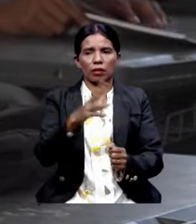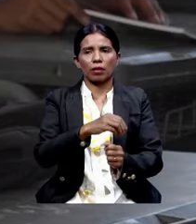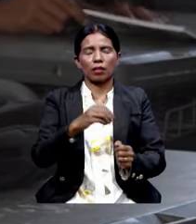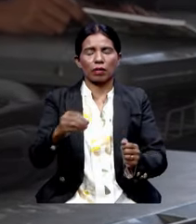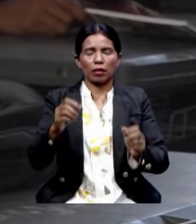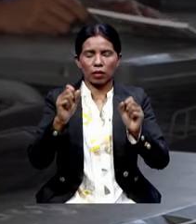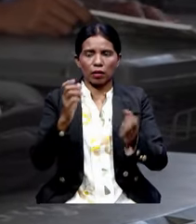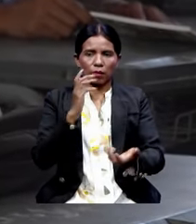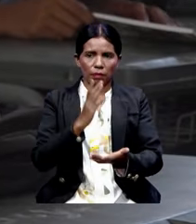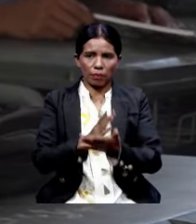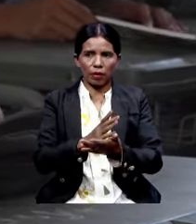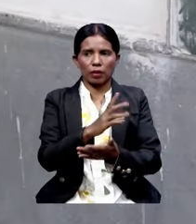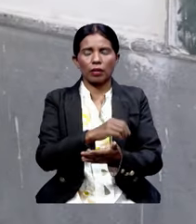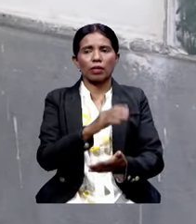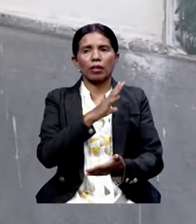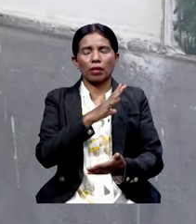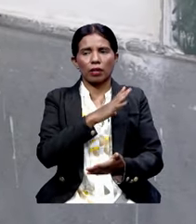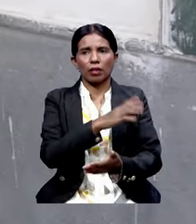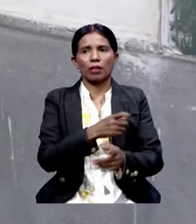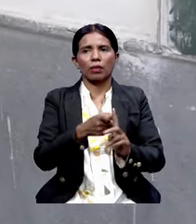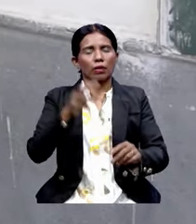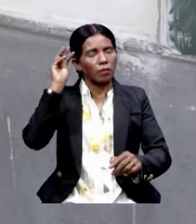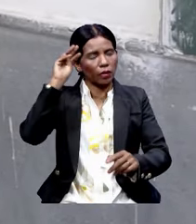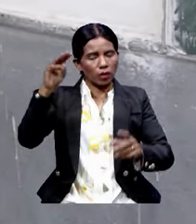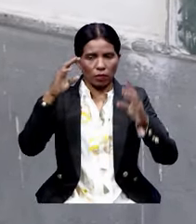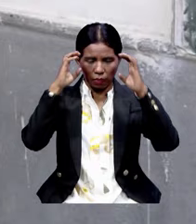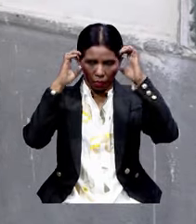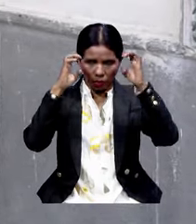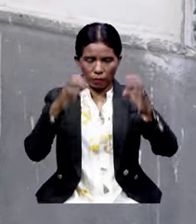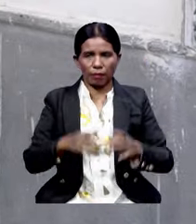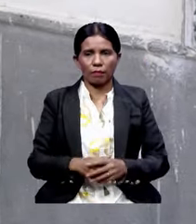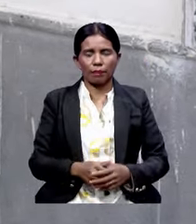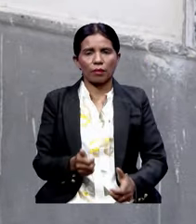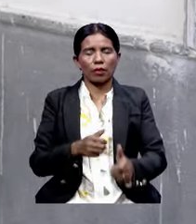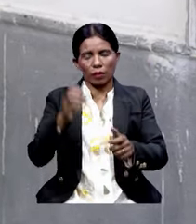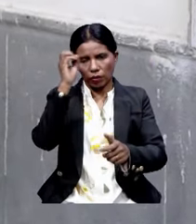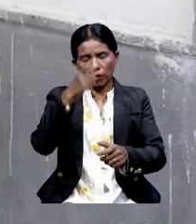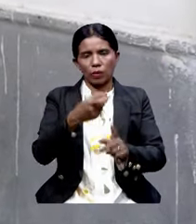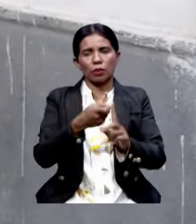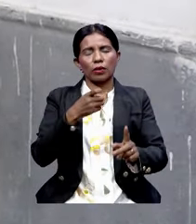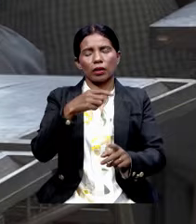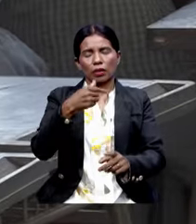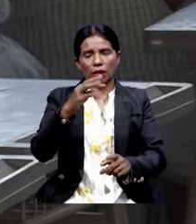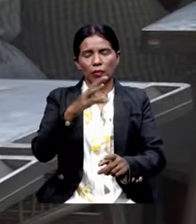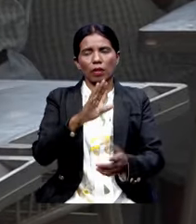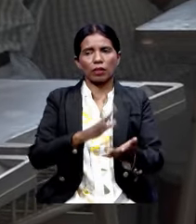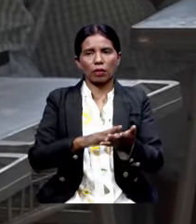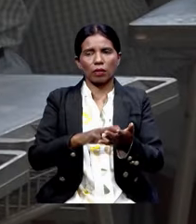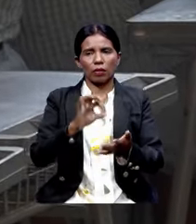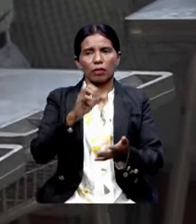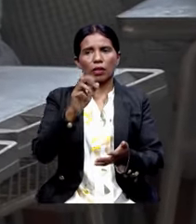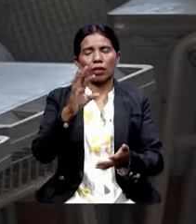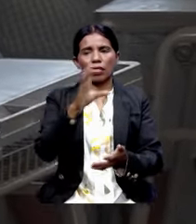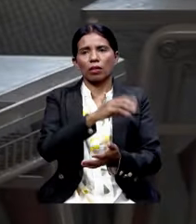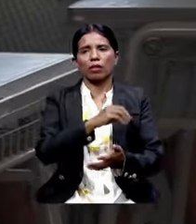obrigado tem que para, onde reinfale solução com o Ministério da Educação. Tira observação com o CISIEMEN e a Escola Farol, sala de aula barra